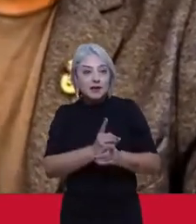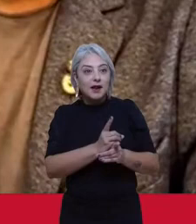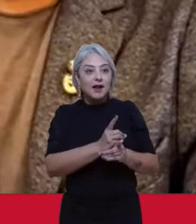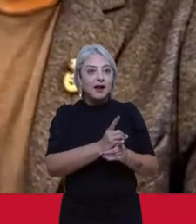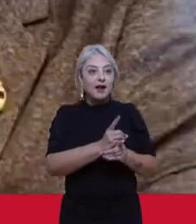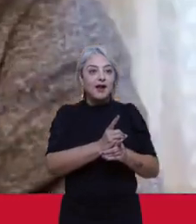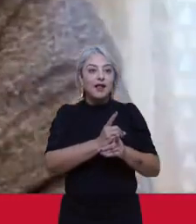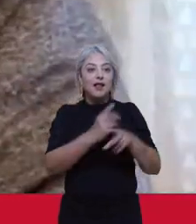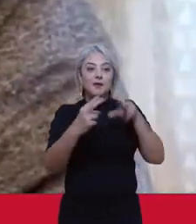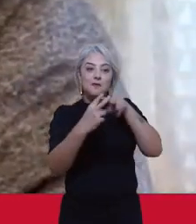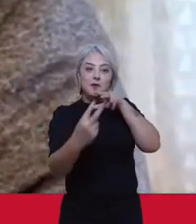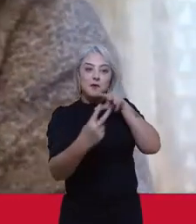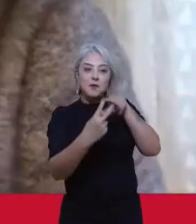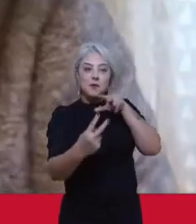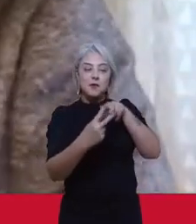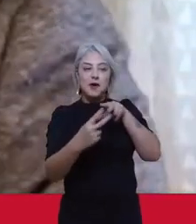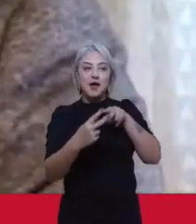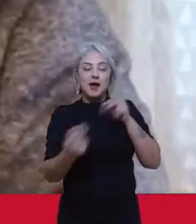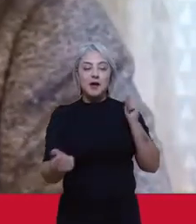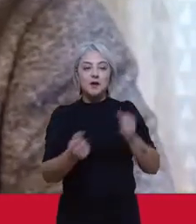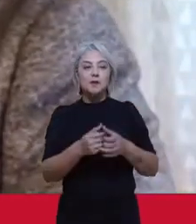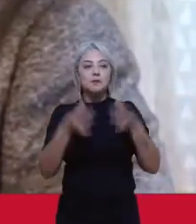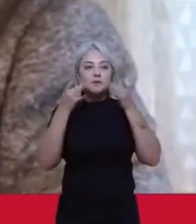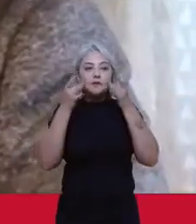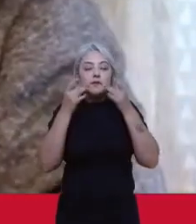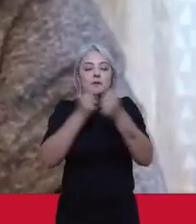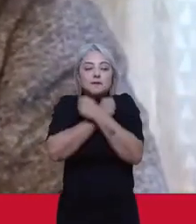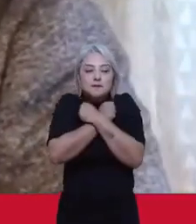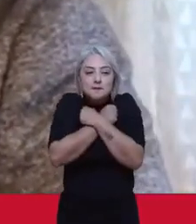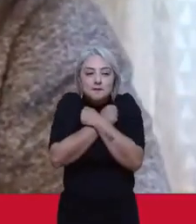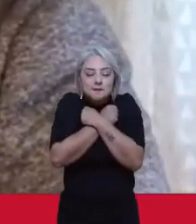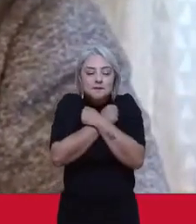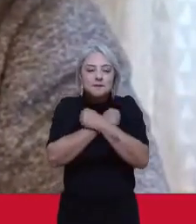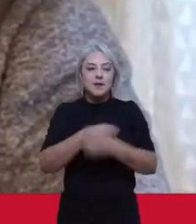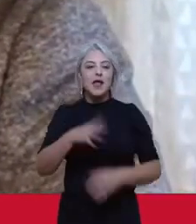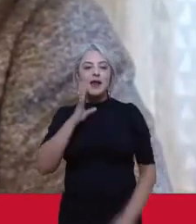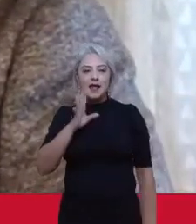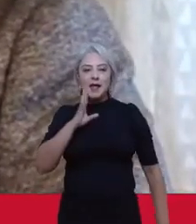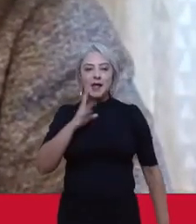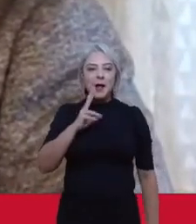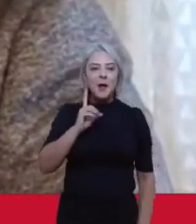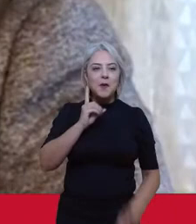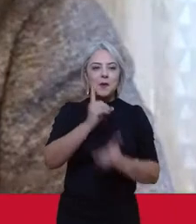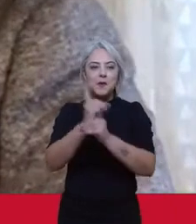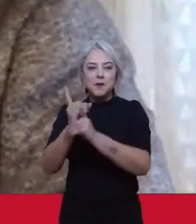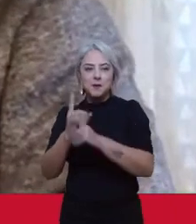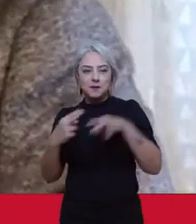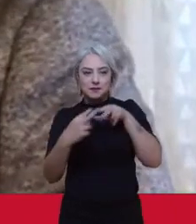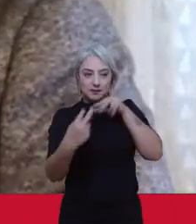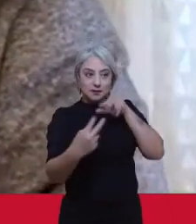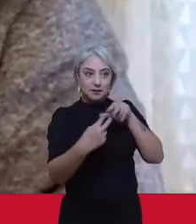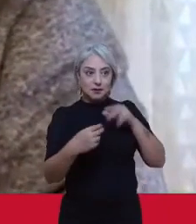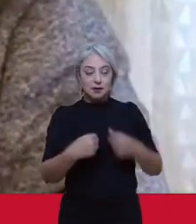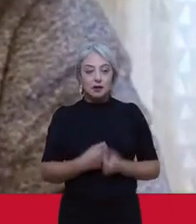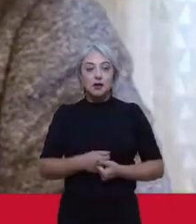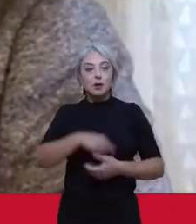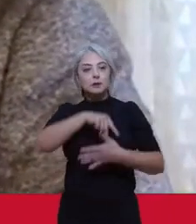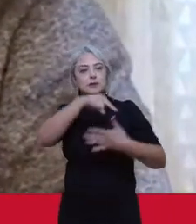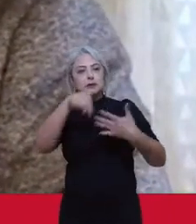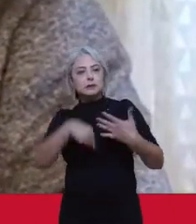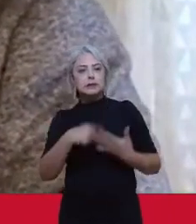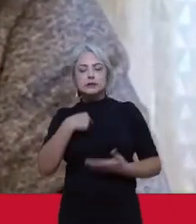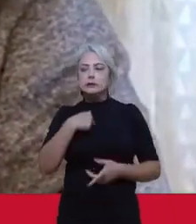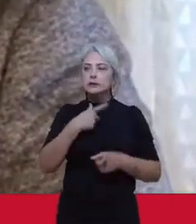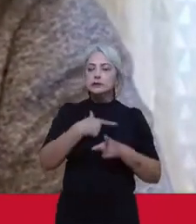seja virtualmente, não te ver pessoalmente, não te dar um abraço, mas é bacana te ver virtualmente. Bom, os motivos da